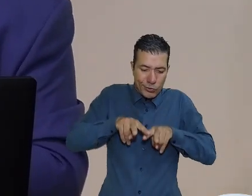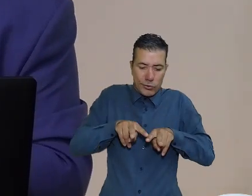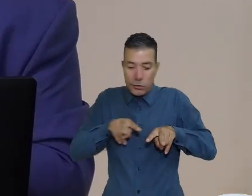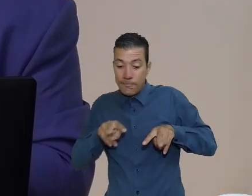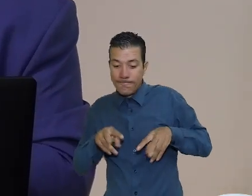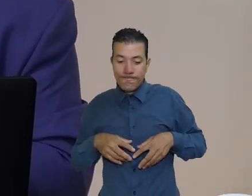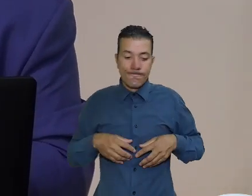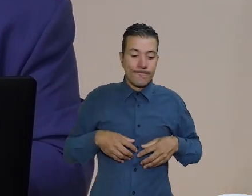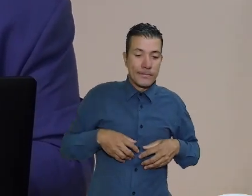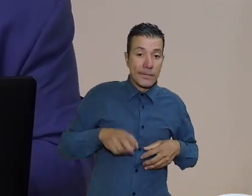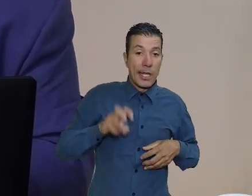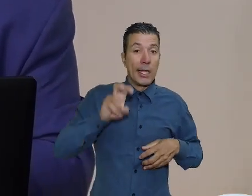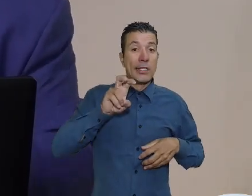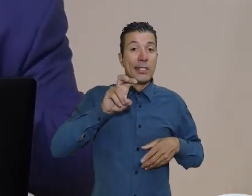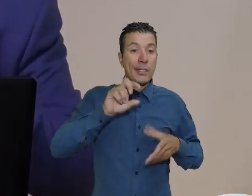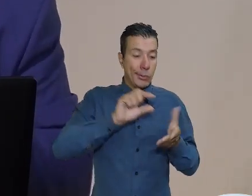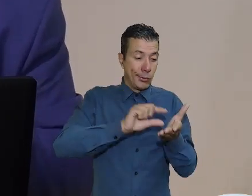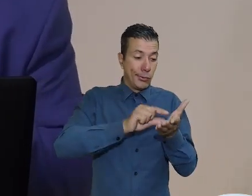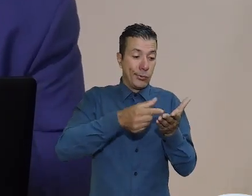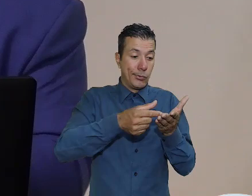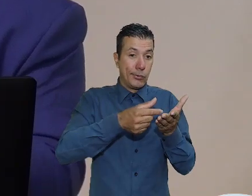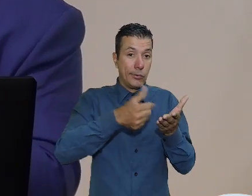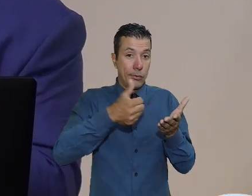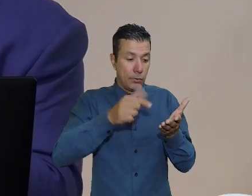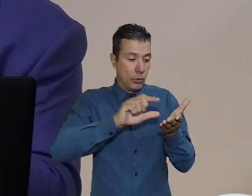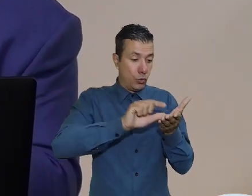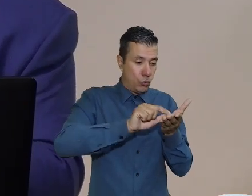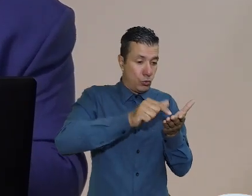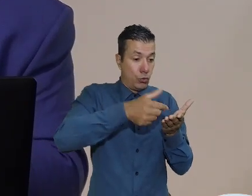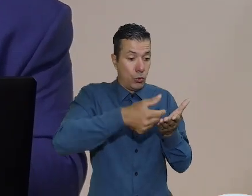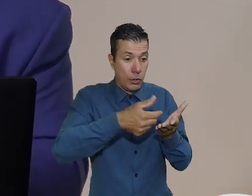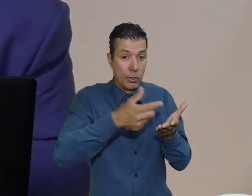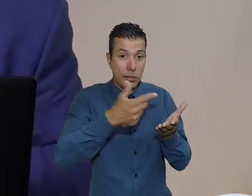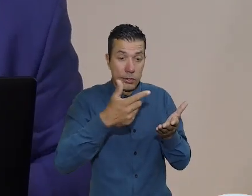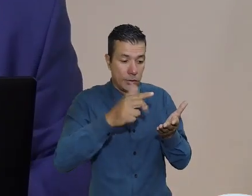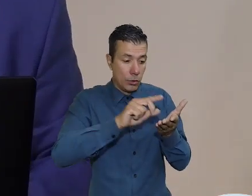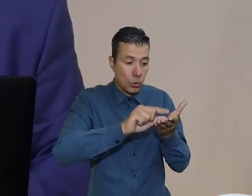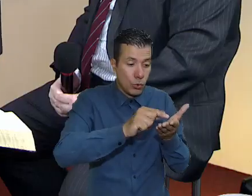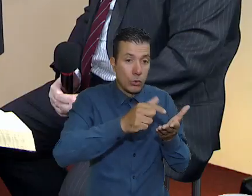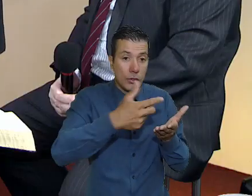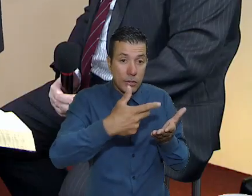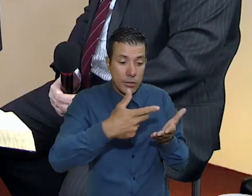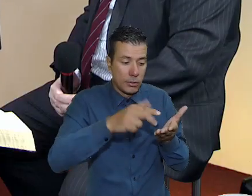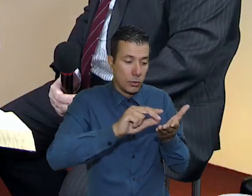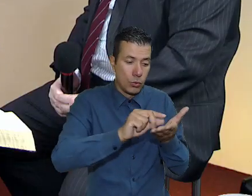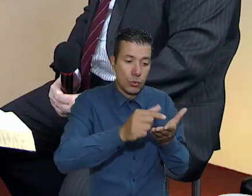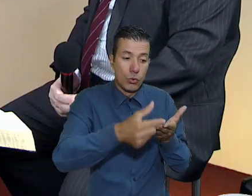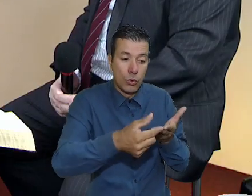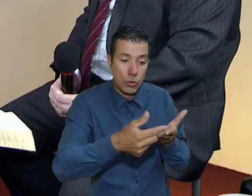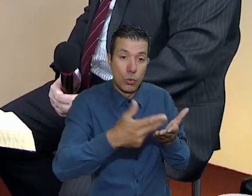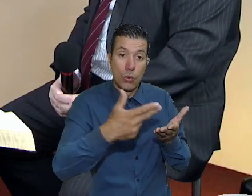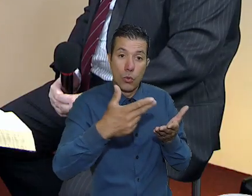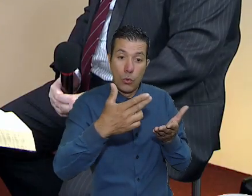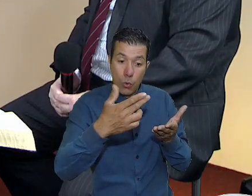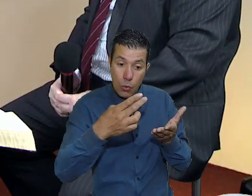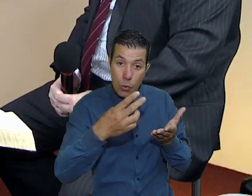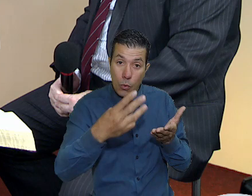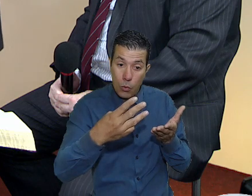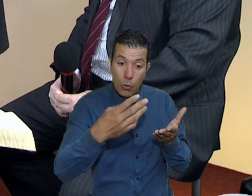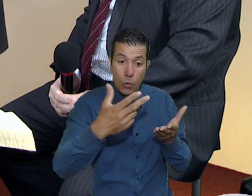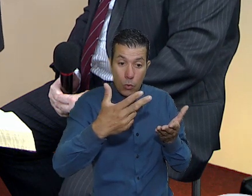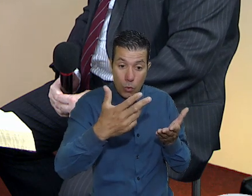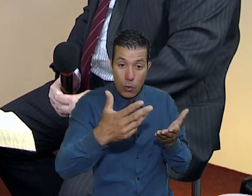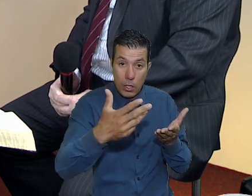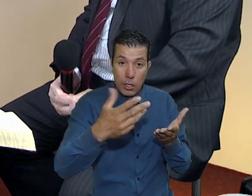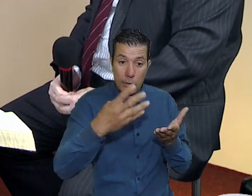na abertura desse quinto selo, o que João viu, o que ele viu a mais debaixo desse altar? Nos ajude, por favor. Pastor, aqui na abertura do